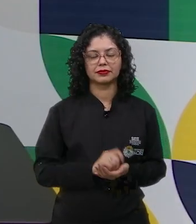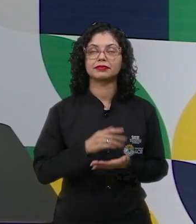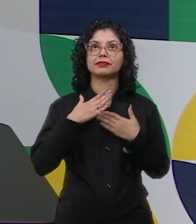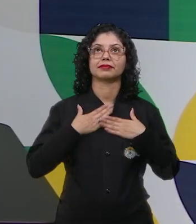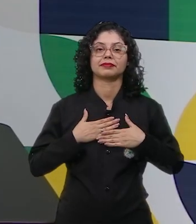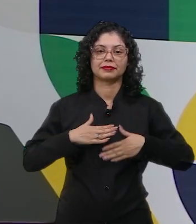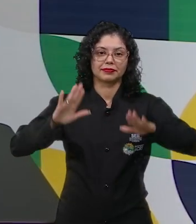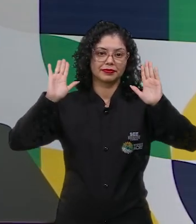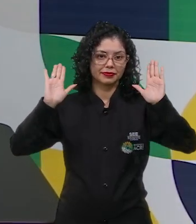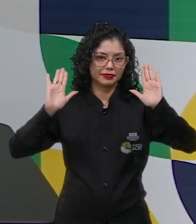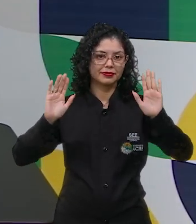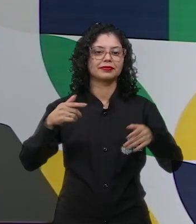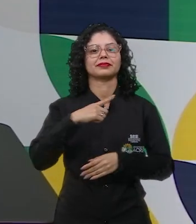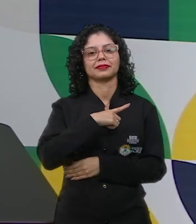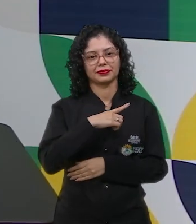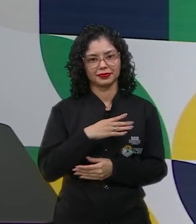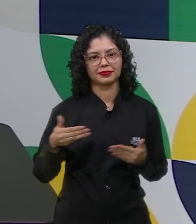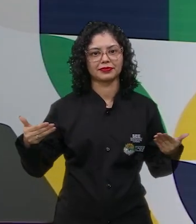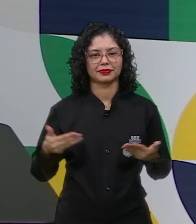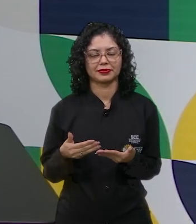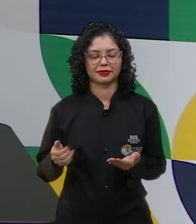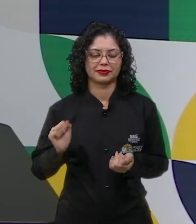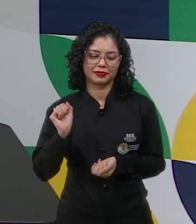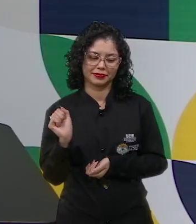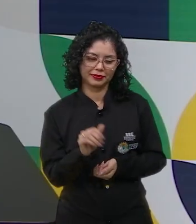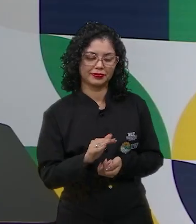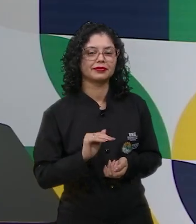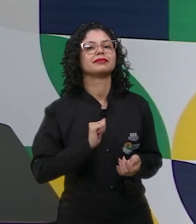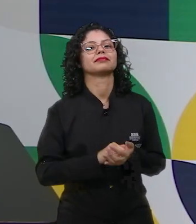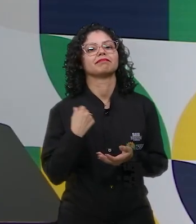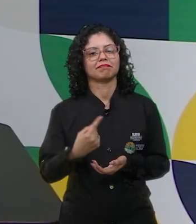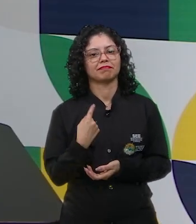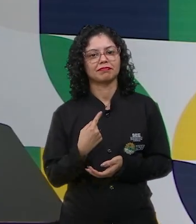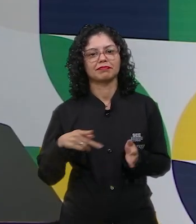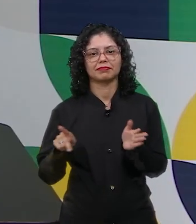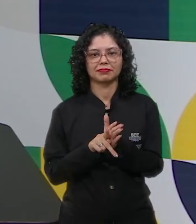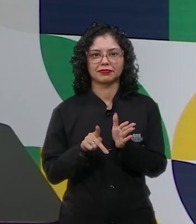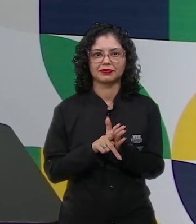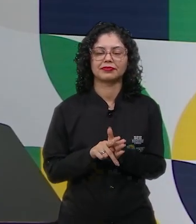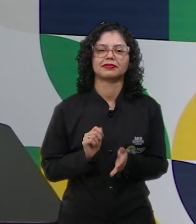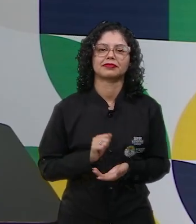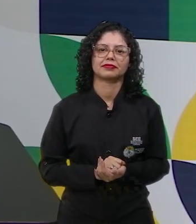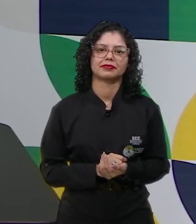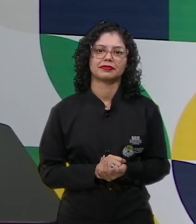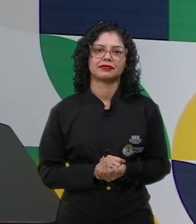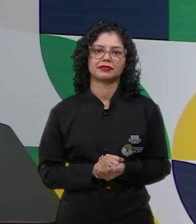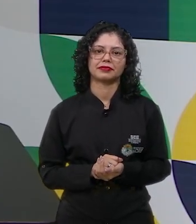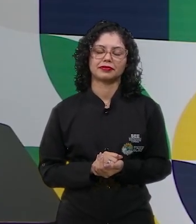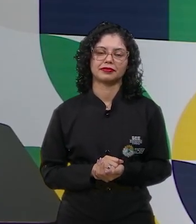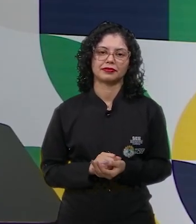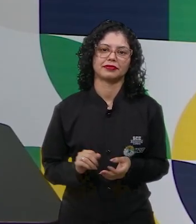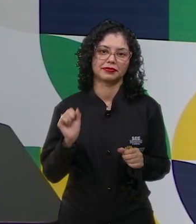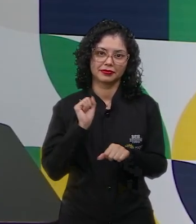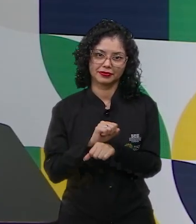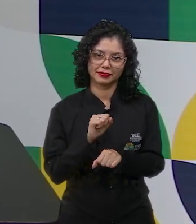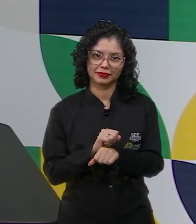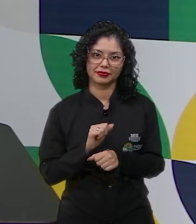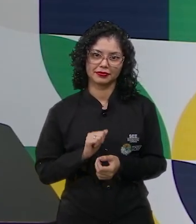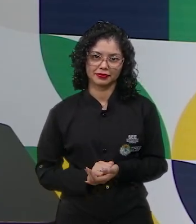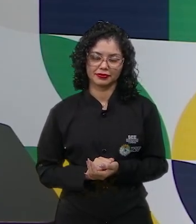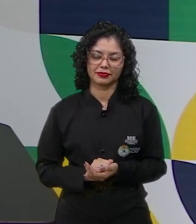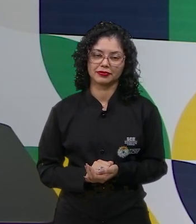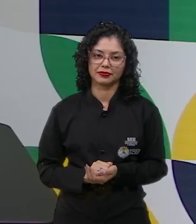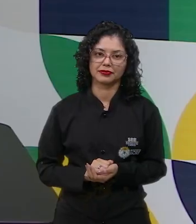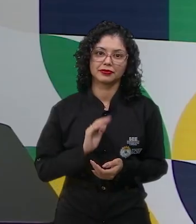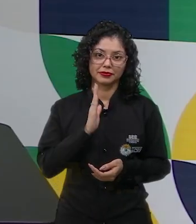a Deus, né, a gente já está nessa fase que a gente só joga a roupa lá dentro da máquina, né? Coloca lá os produtos e espera só para enxugar.